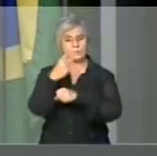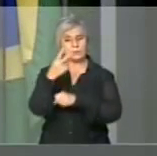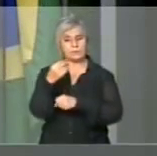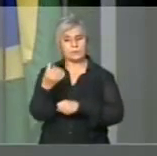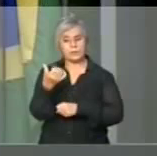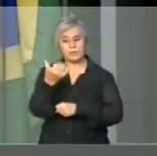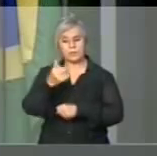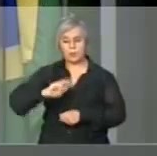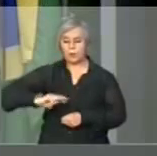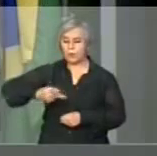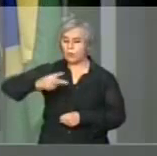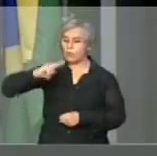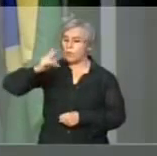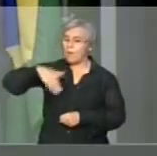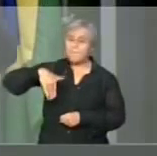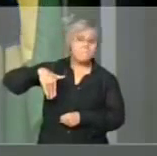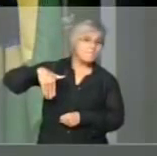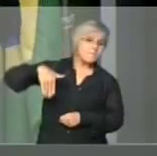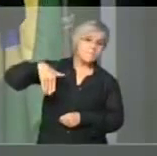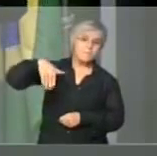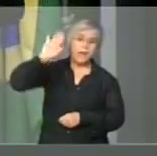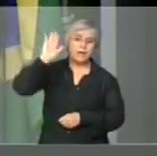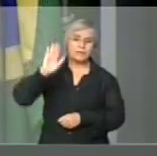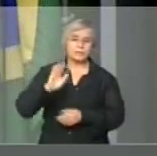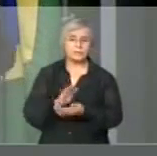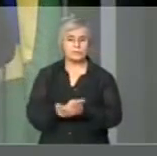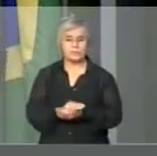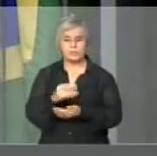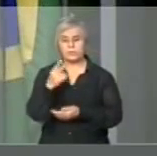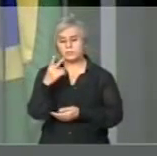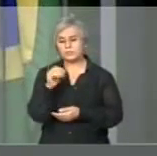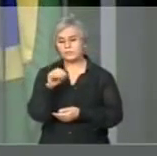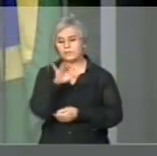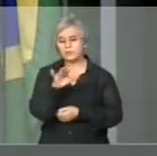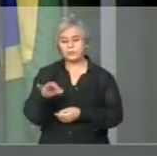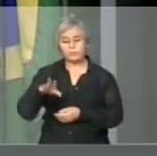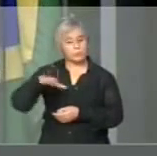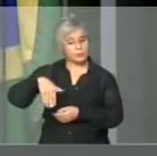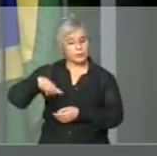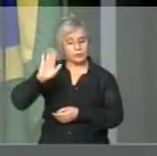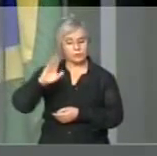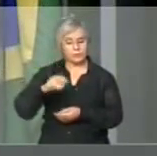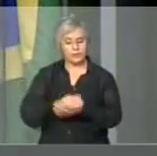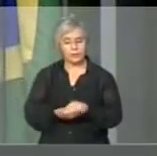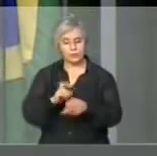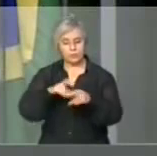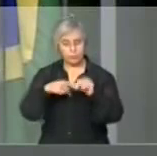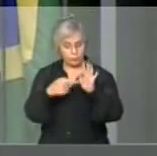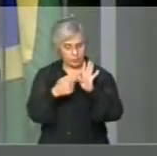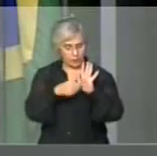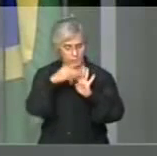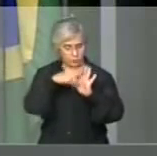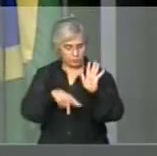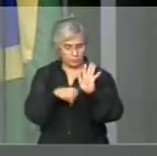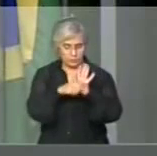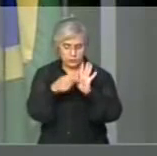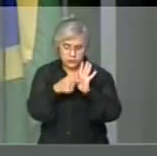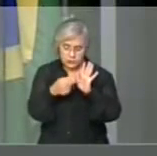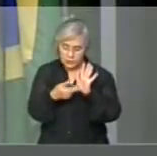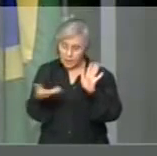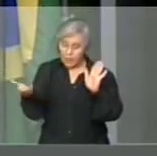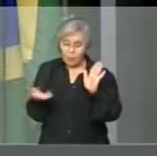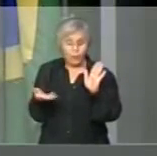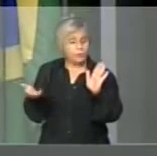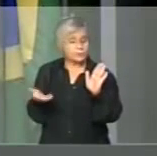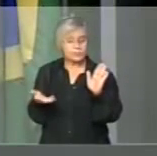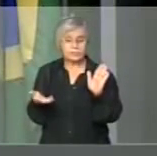tarifa majorada em mais 20% por conta de uma medida provisória como a votada